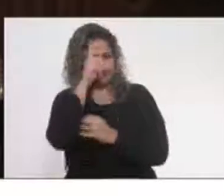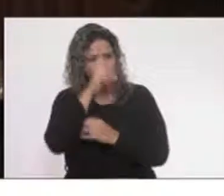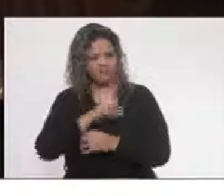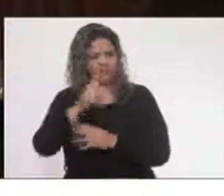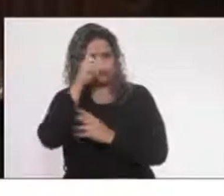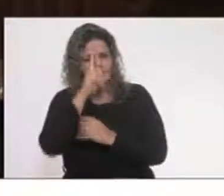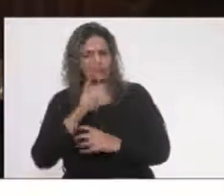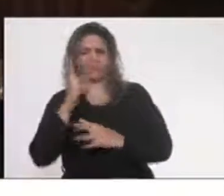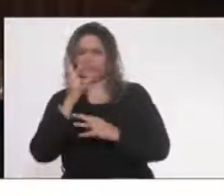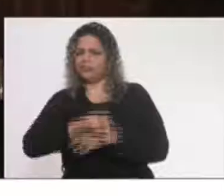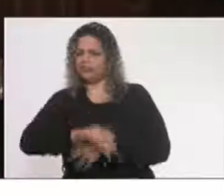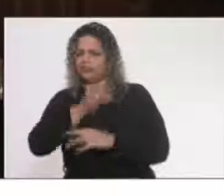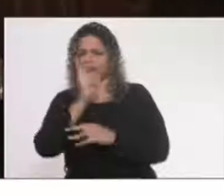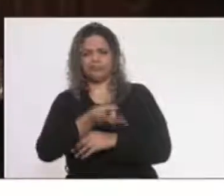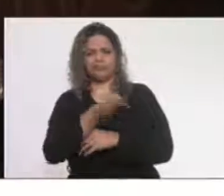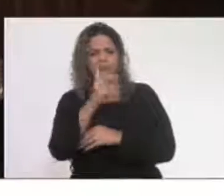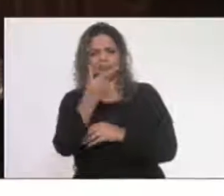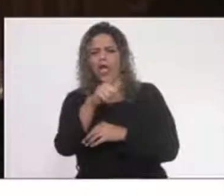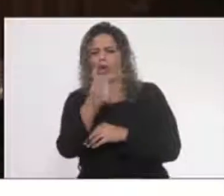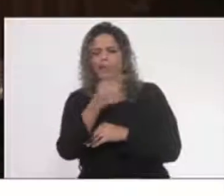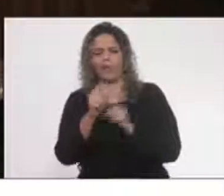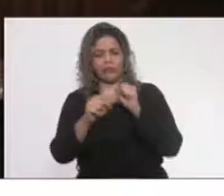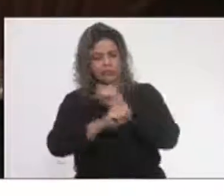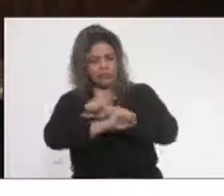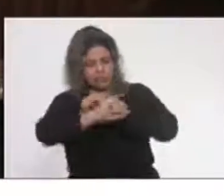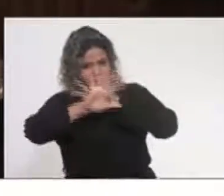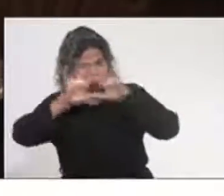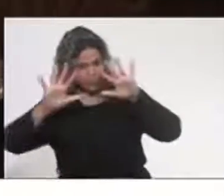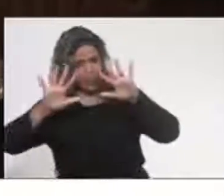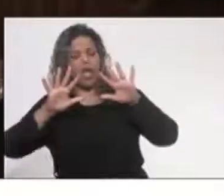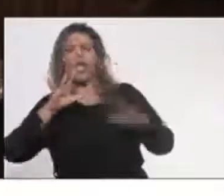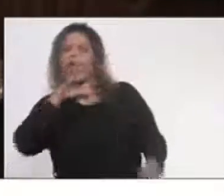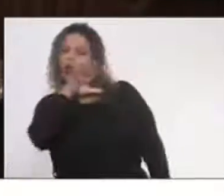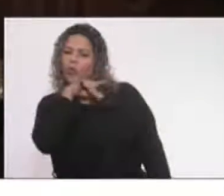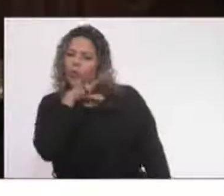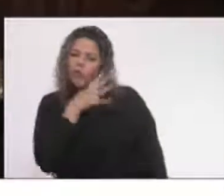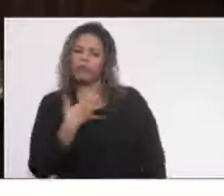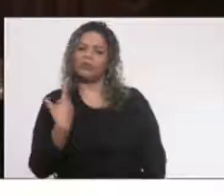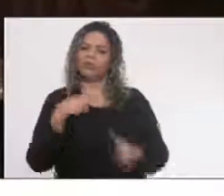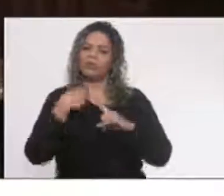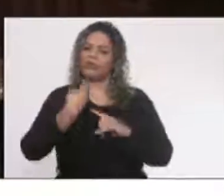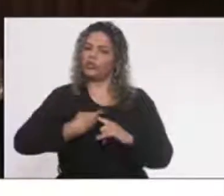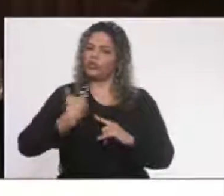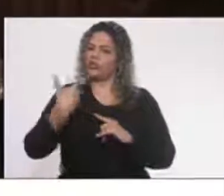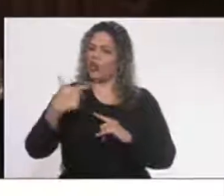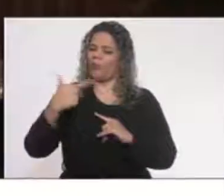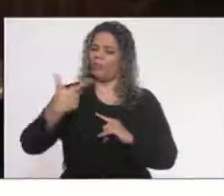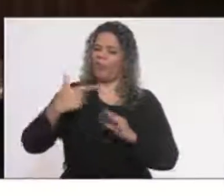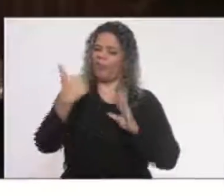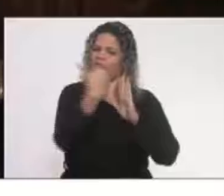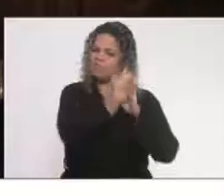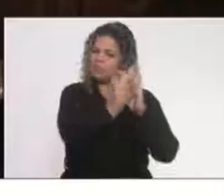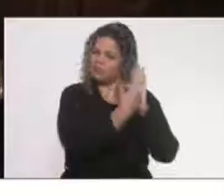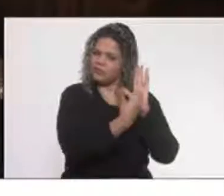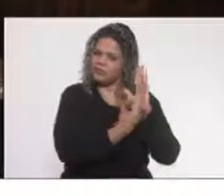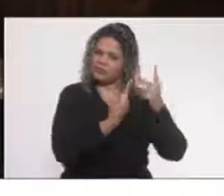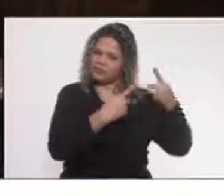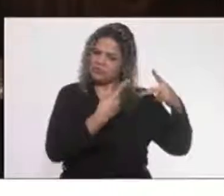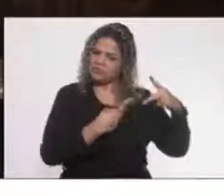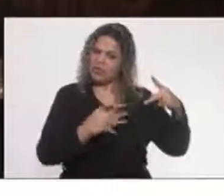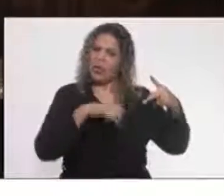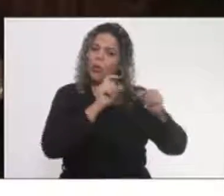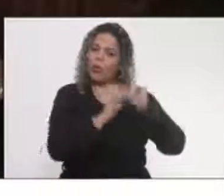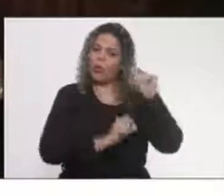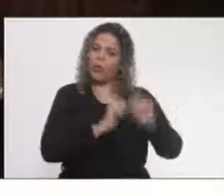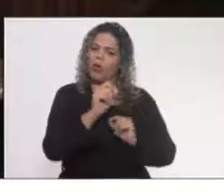cotidianas e não tem transparência. É muito ruim quando a gente não tem protocolos de segurança. Afinal de contas,